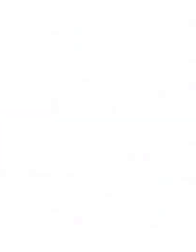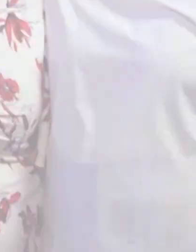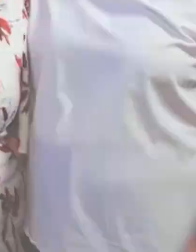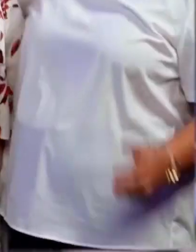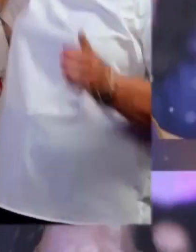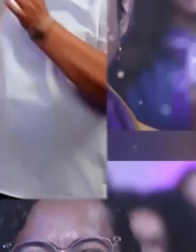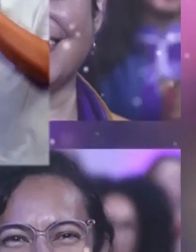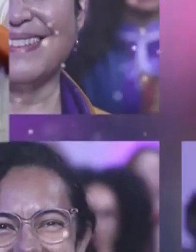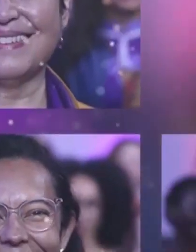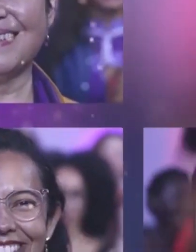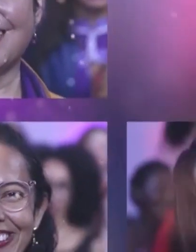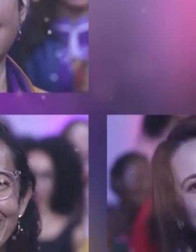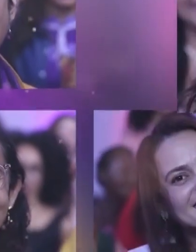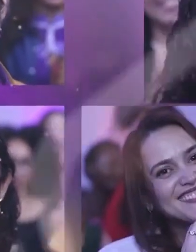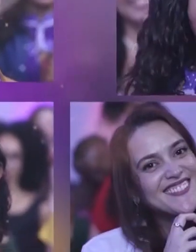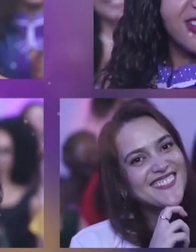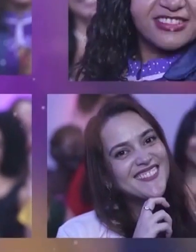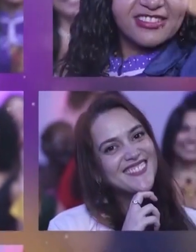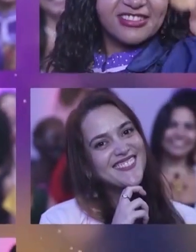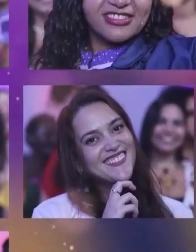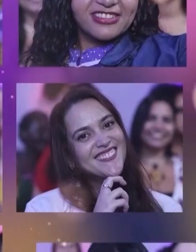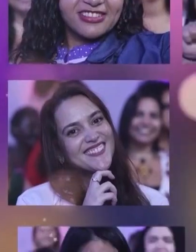Brasil.